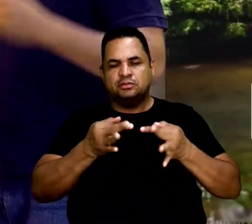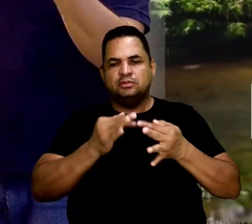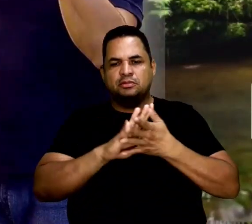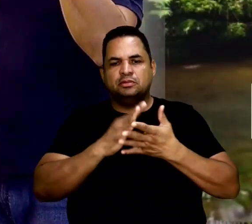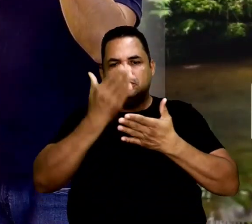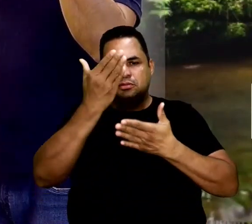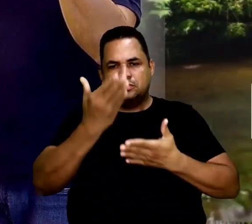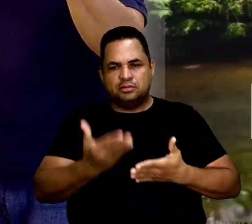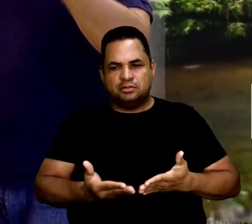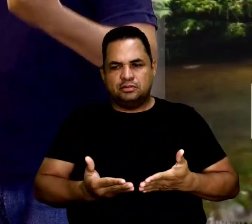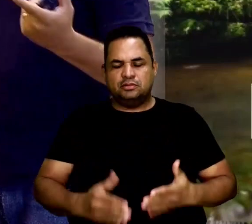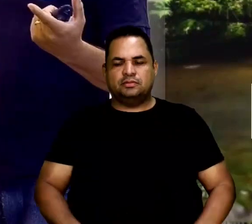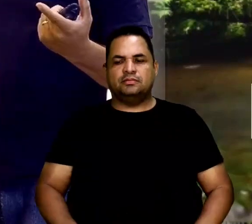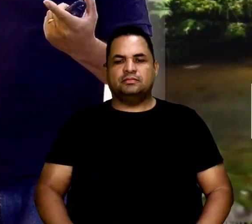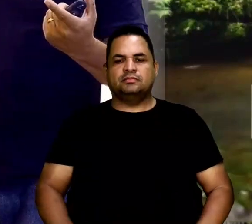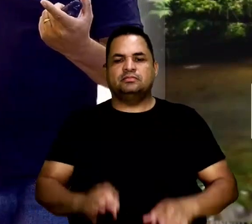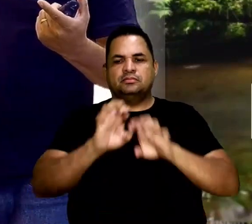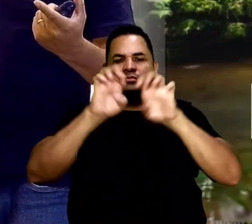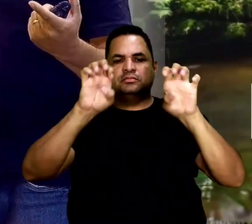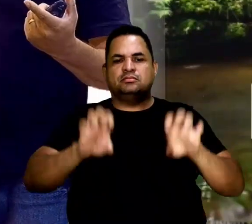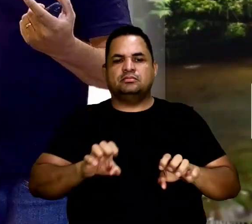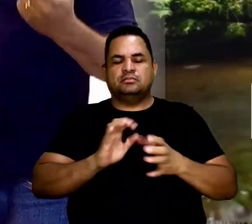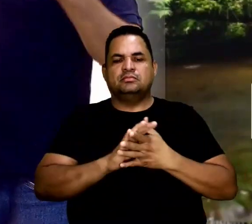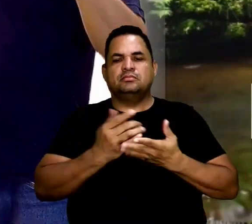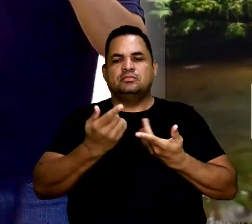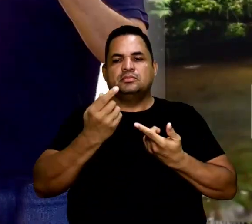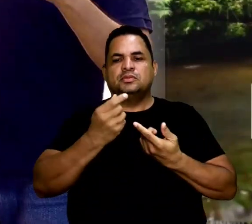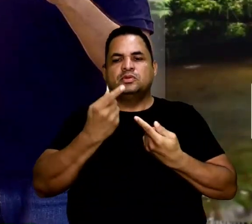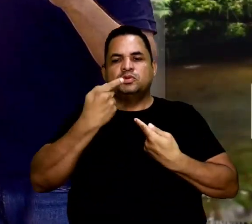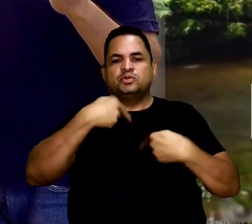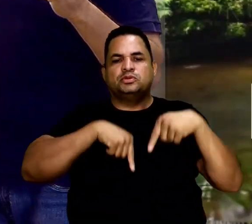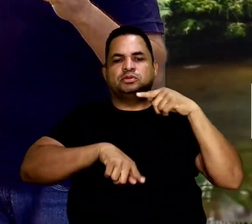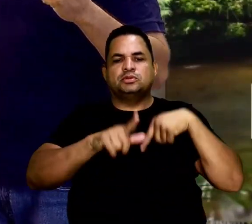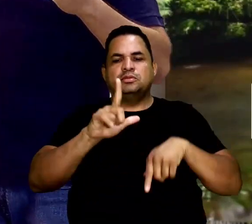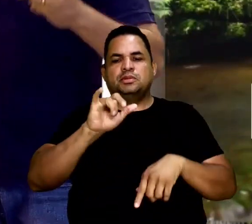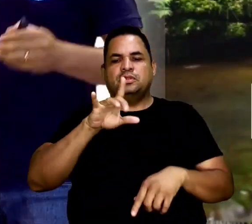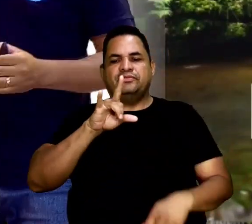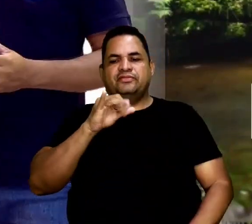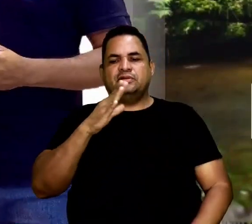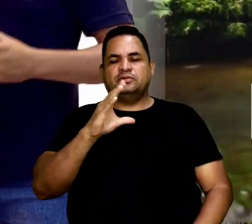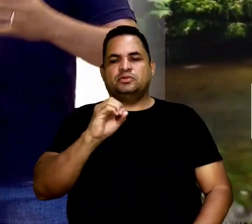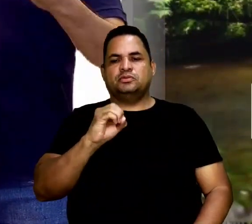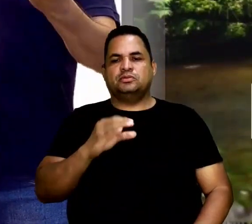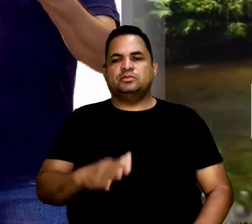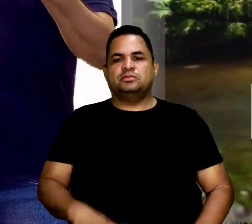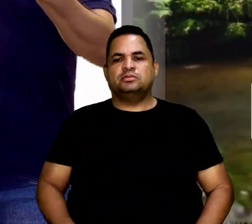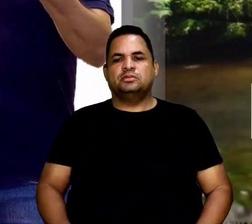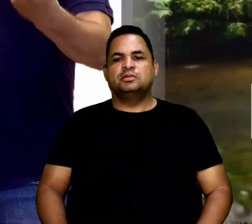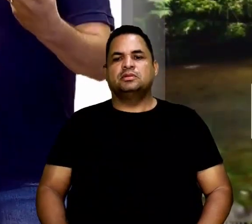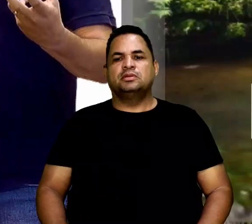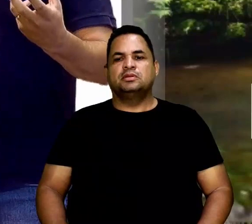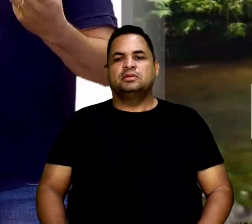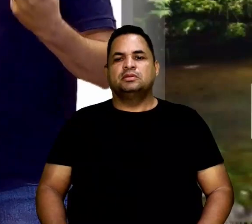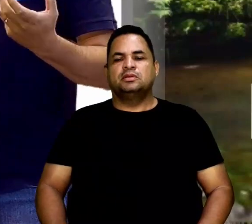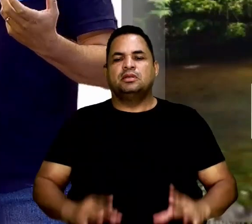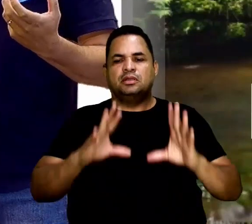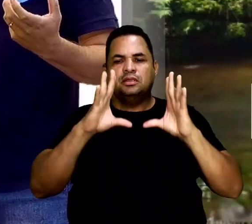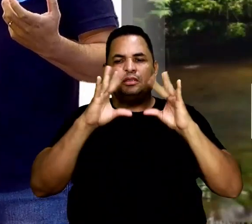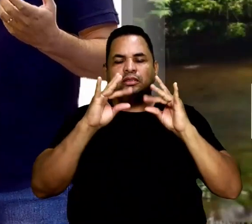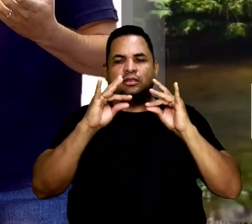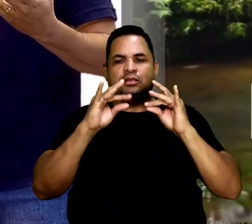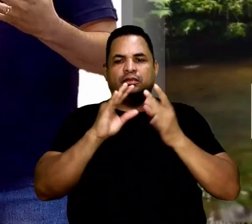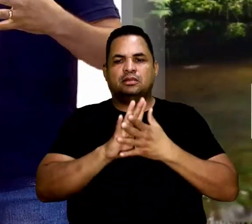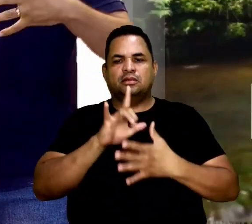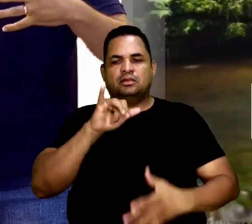gama de estruturas do sistema linfático. Agora é importante o quê? Esse líquido, que é a